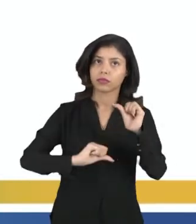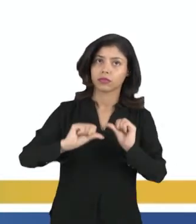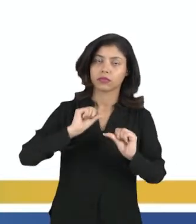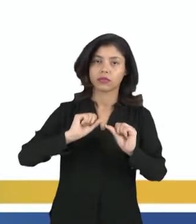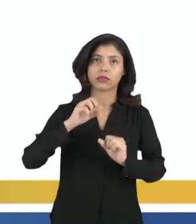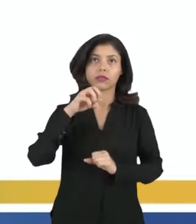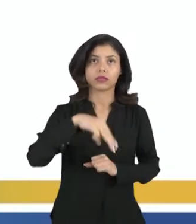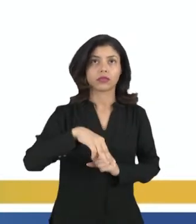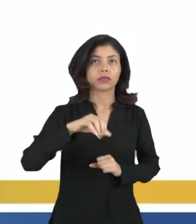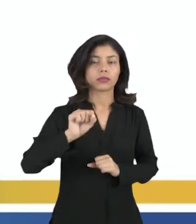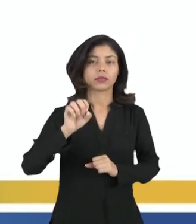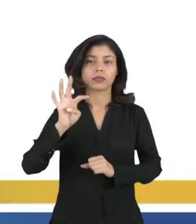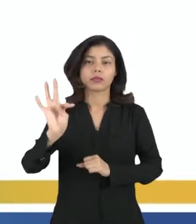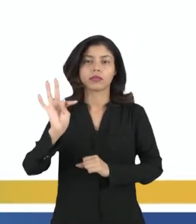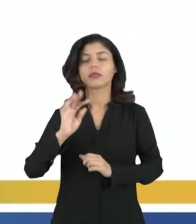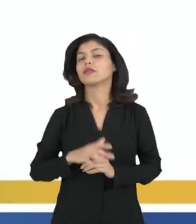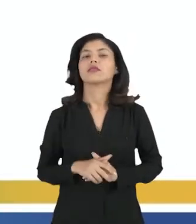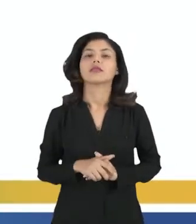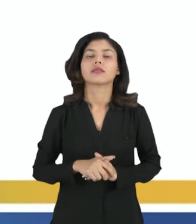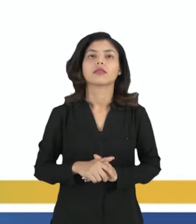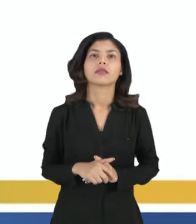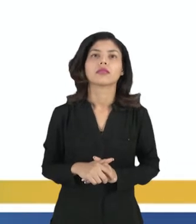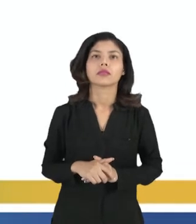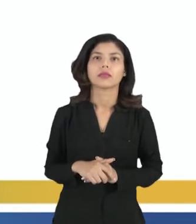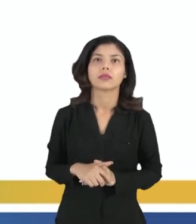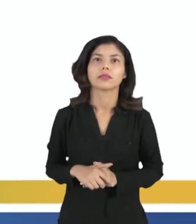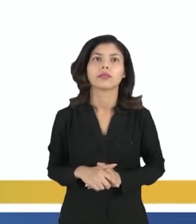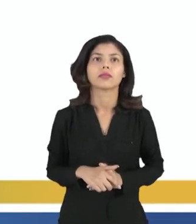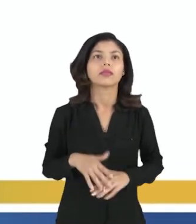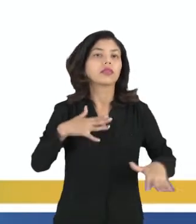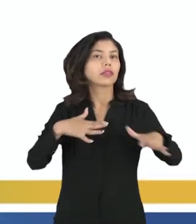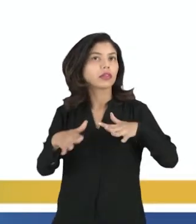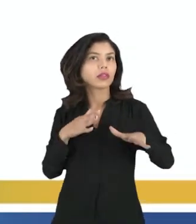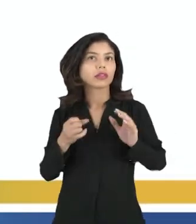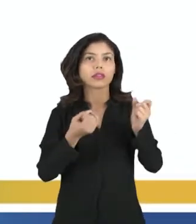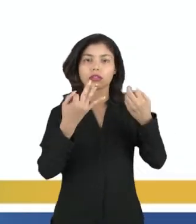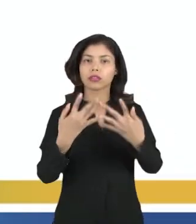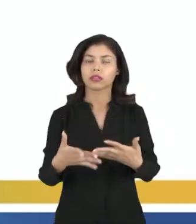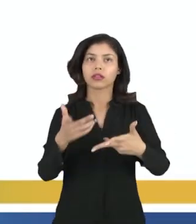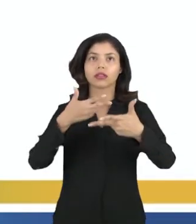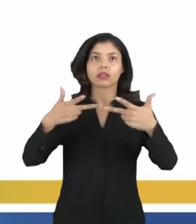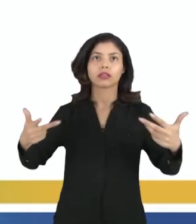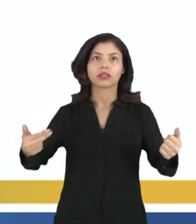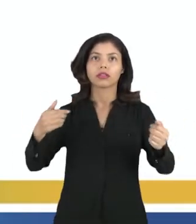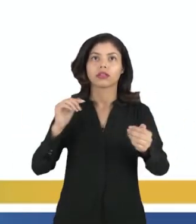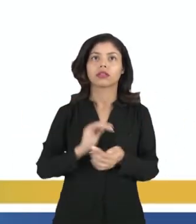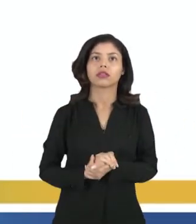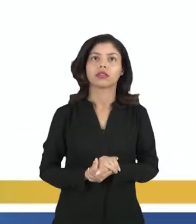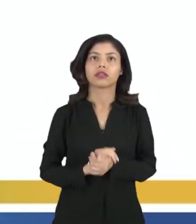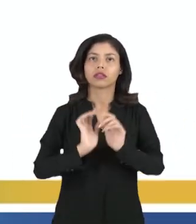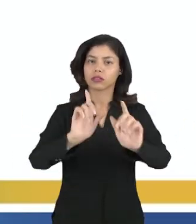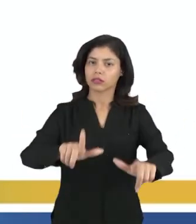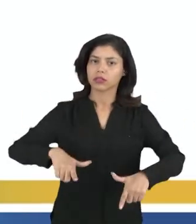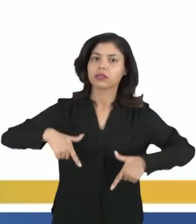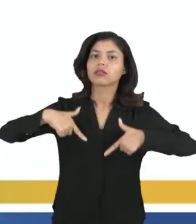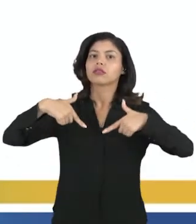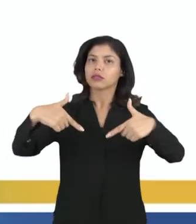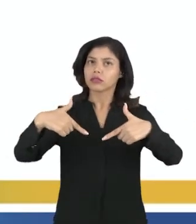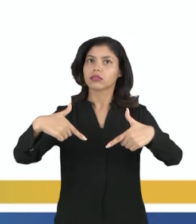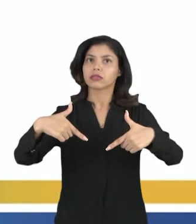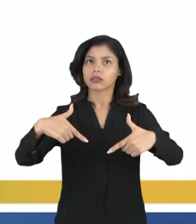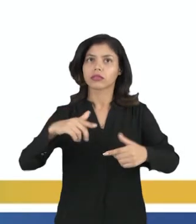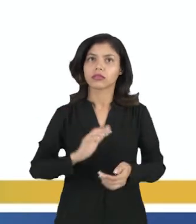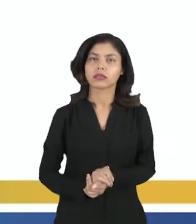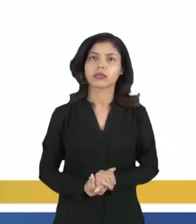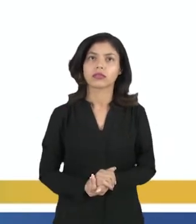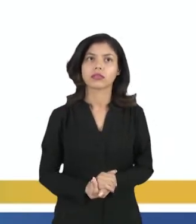1997 como uma versão urbana do MST. O movimento declara que seu objetivo central